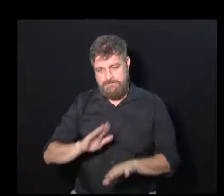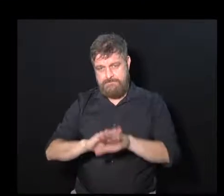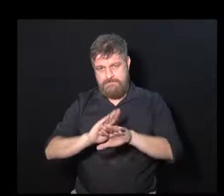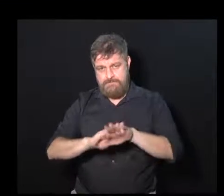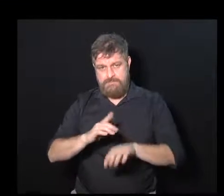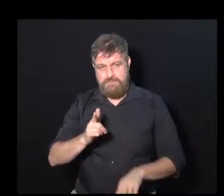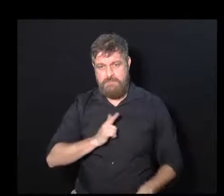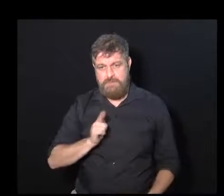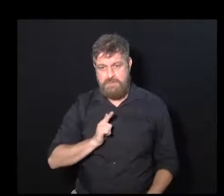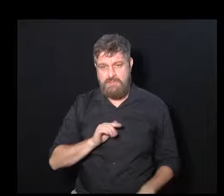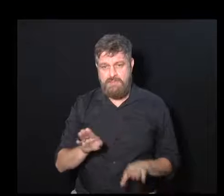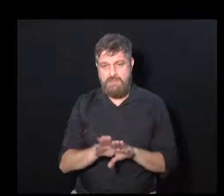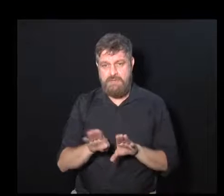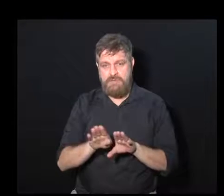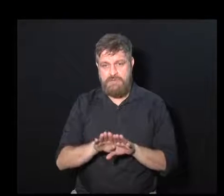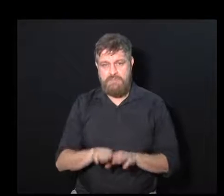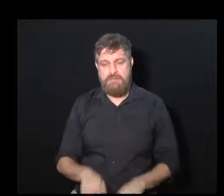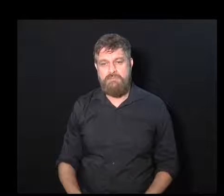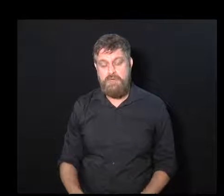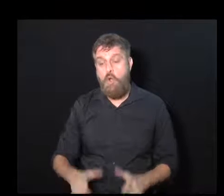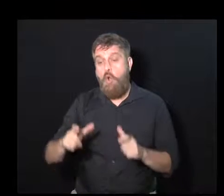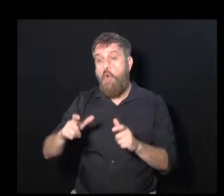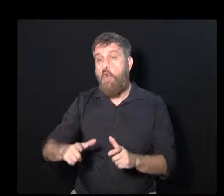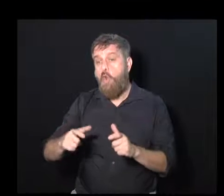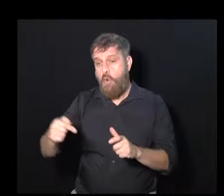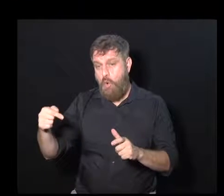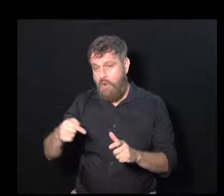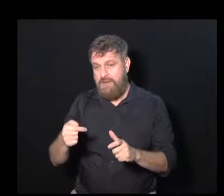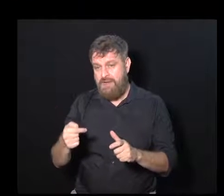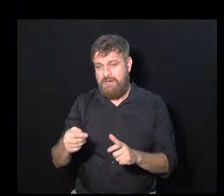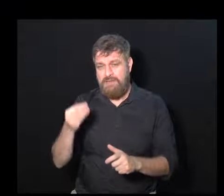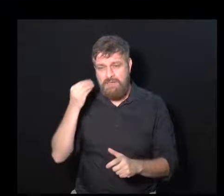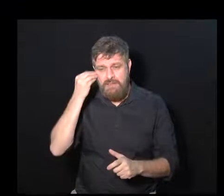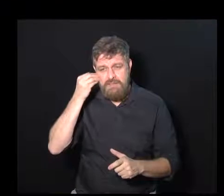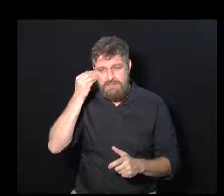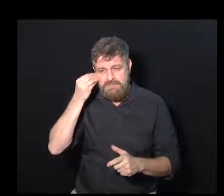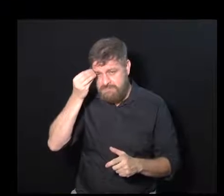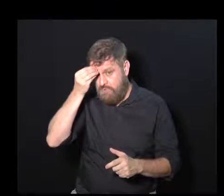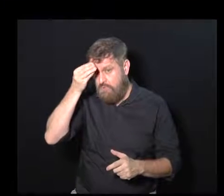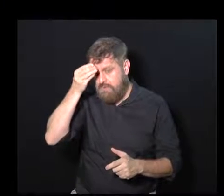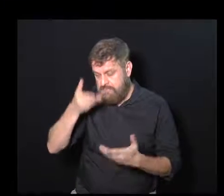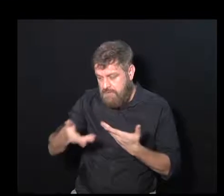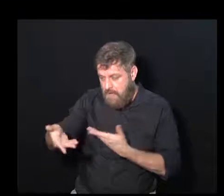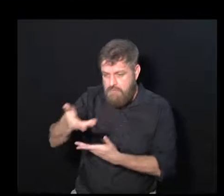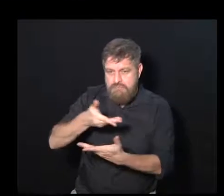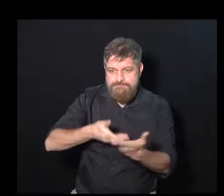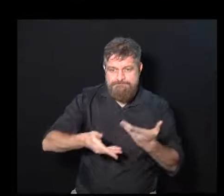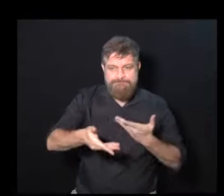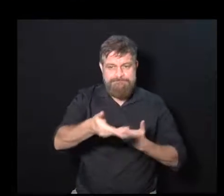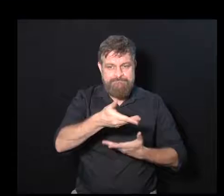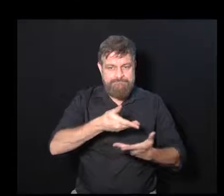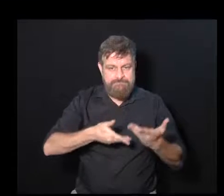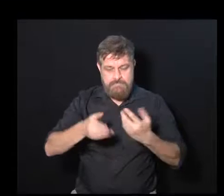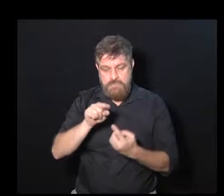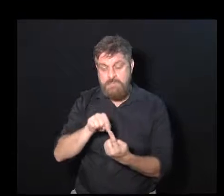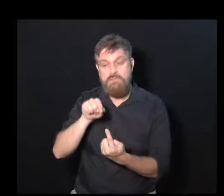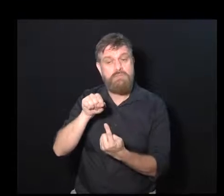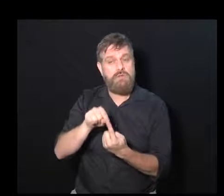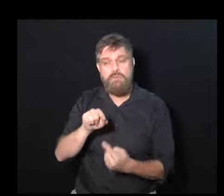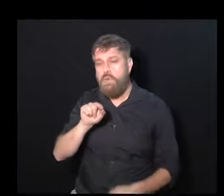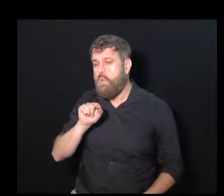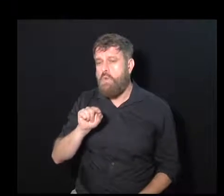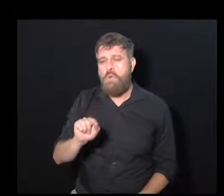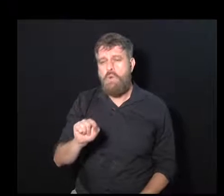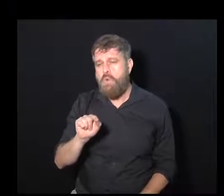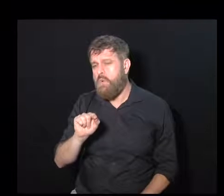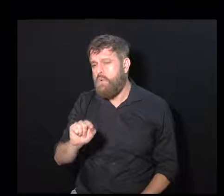temos a Ciranda das Ervas, que é um espaço de troca de saberes. Então, o objetivo da